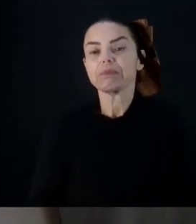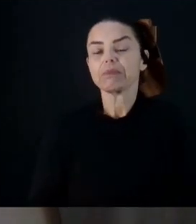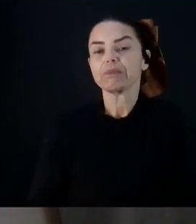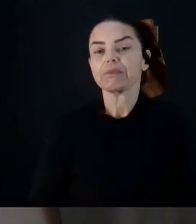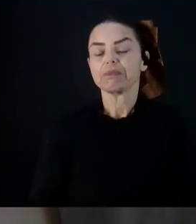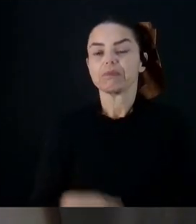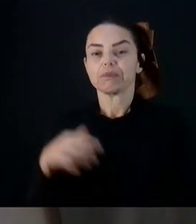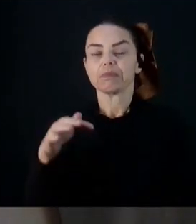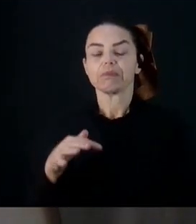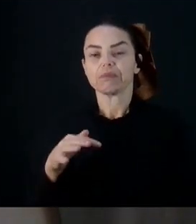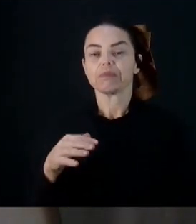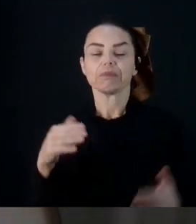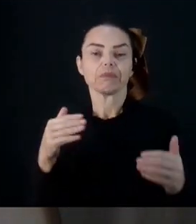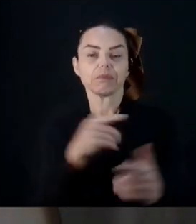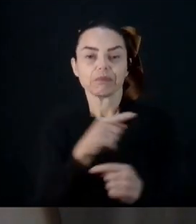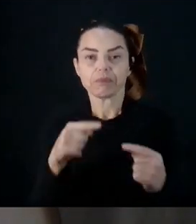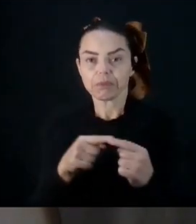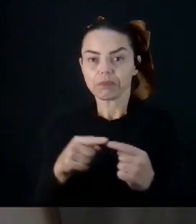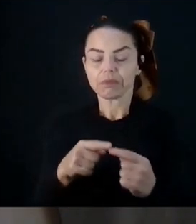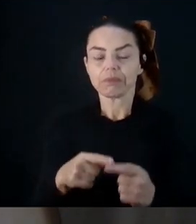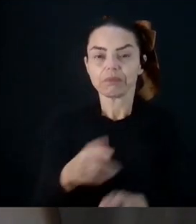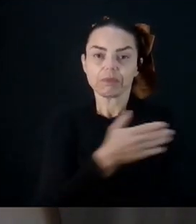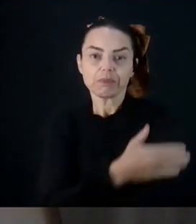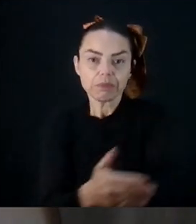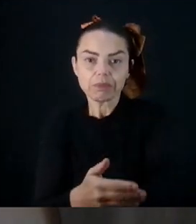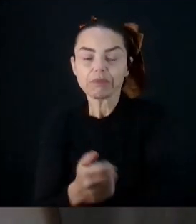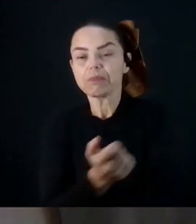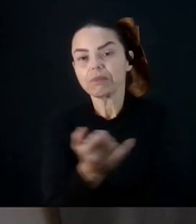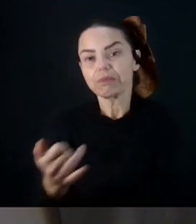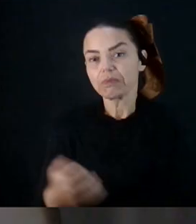desse comportamento e a quantidade que ele